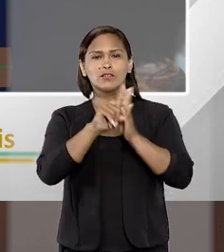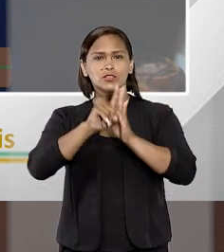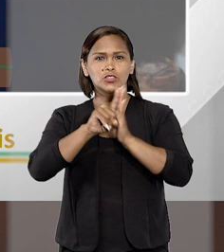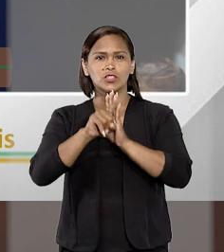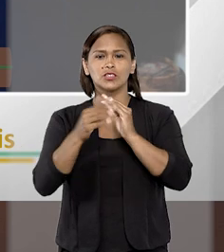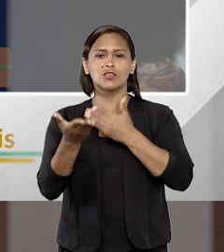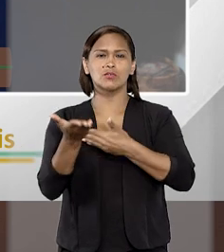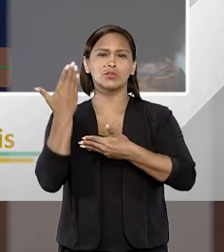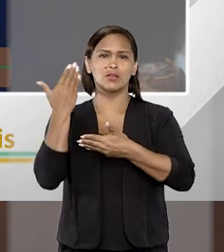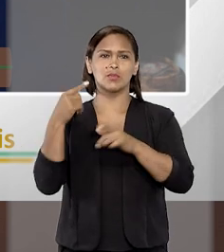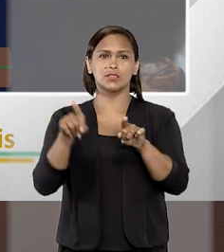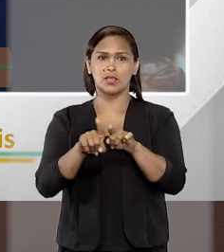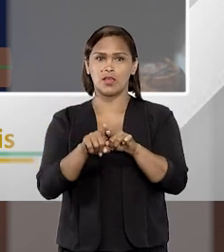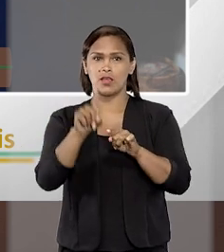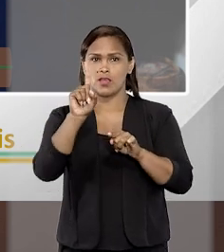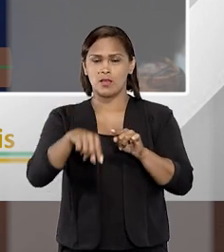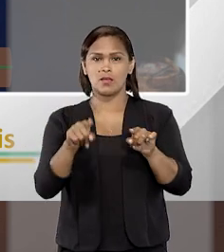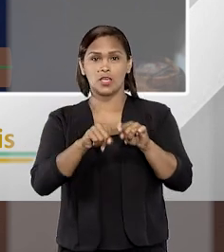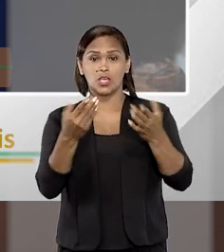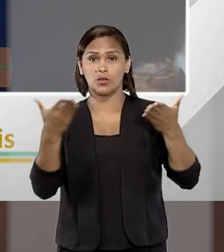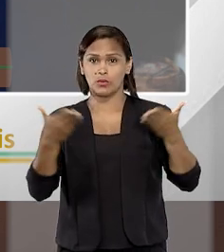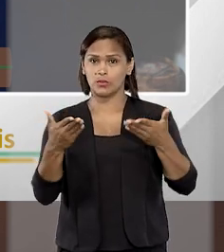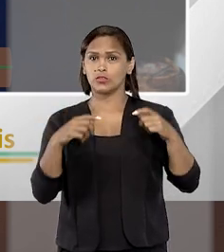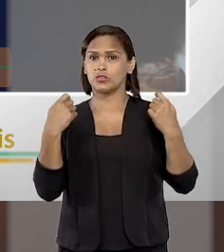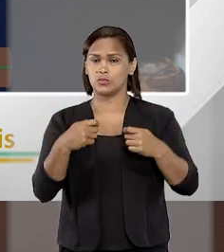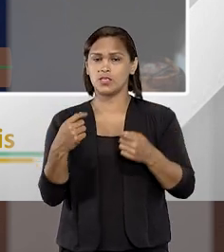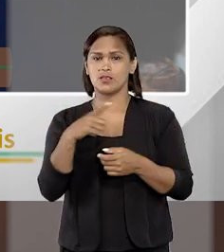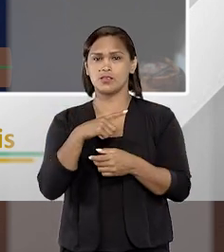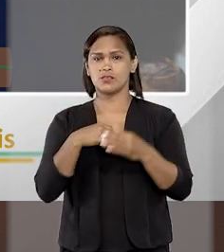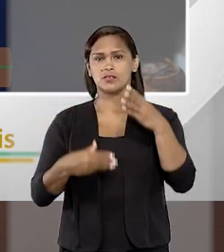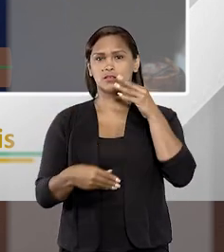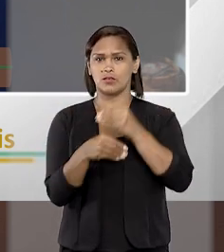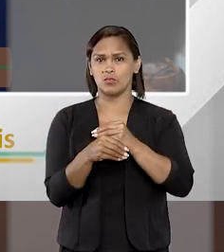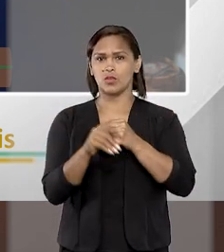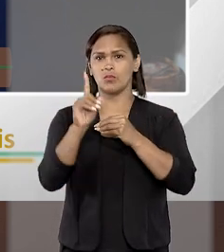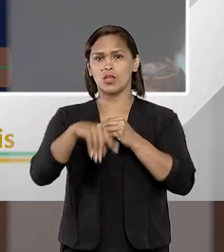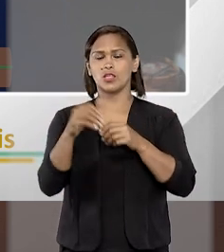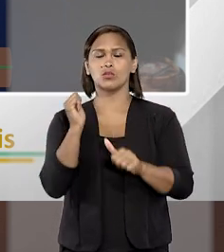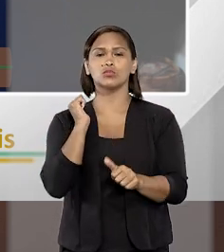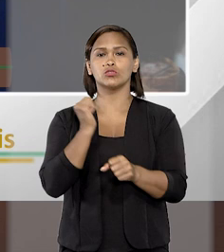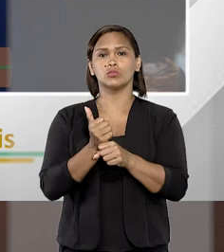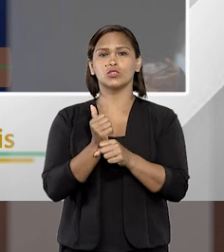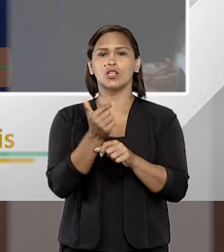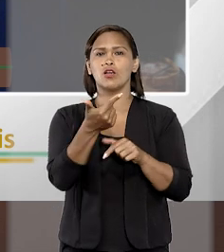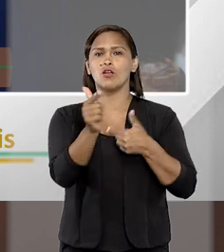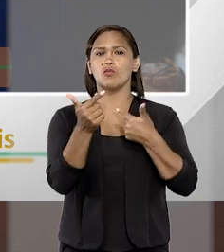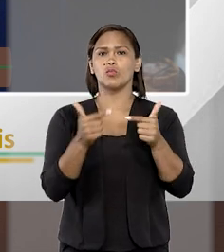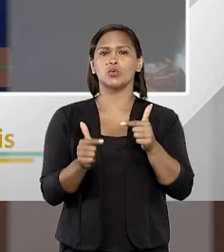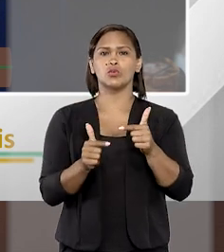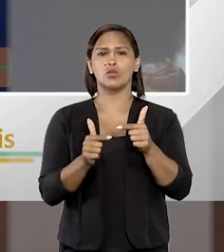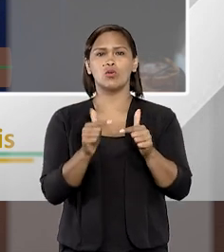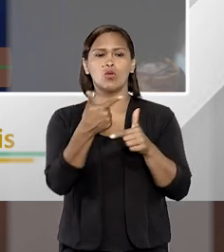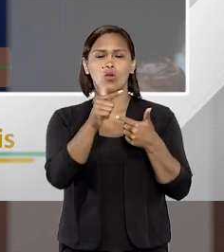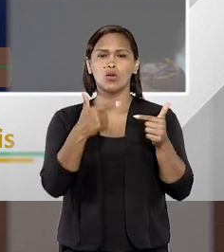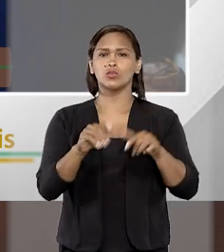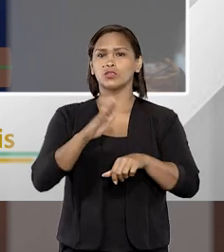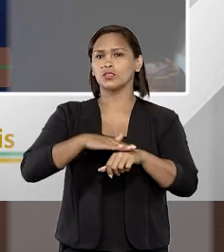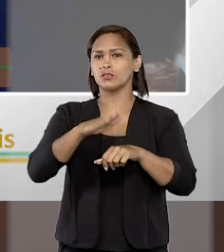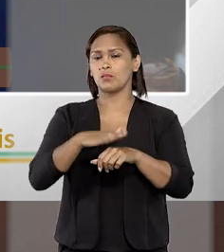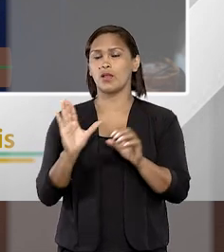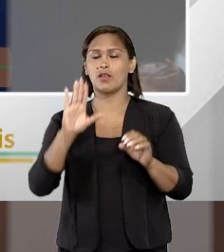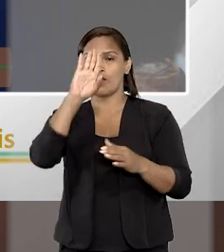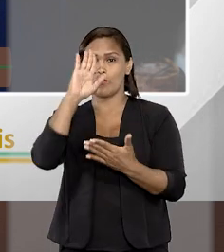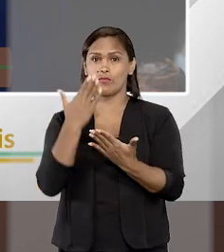está passados Ou pelo menos e hoje deve ser complementado do até substituídas por por outras mais